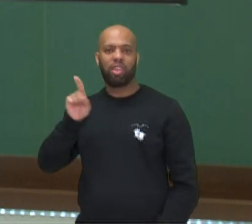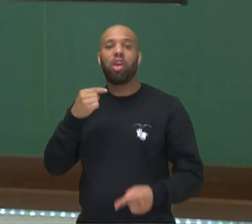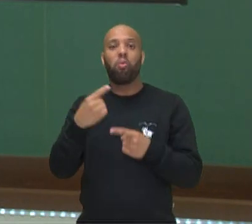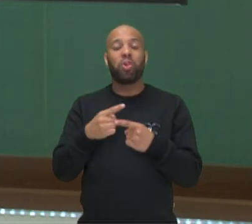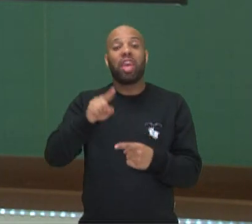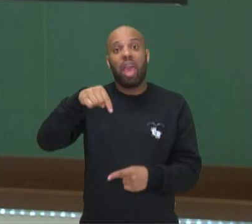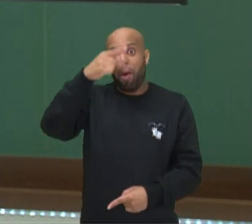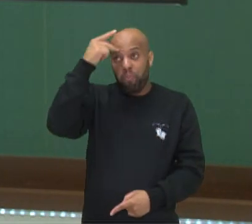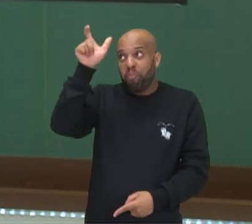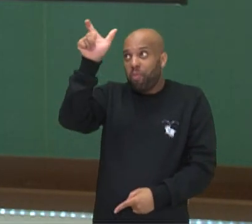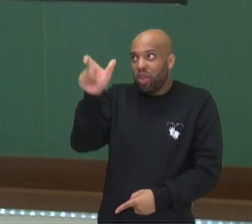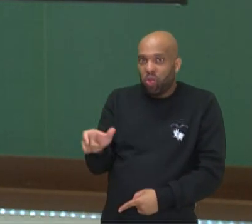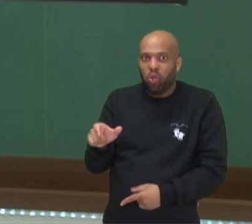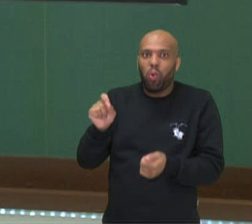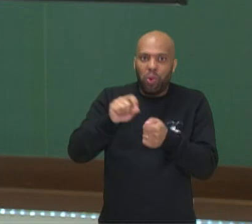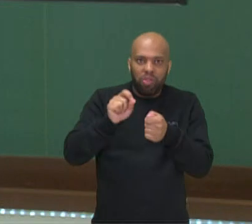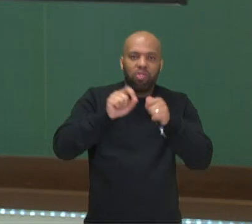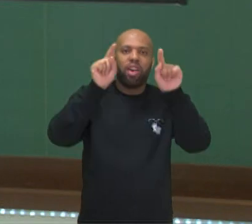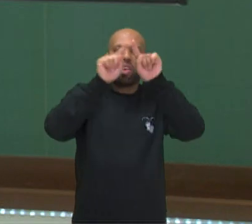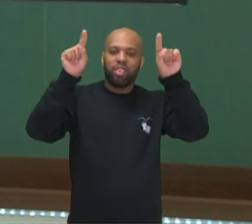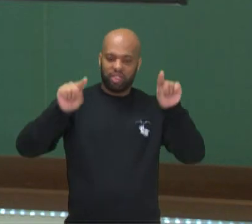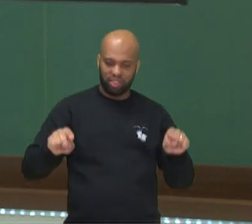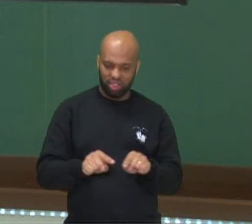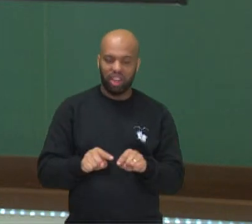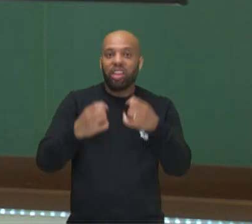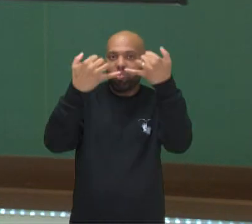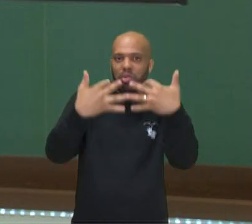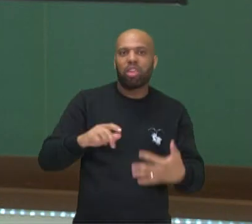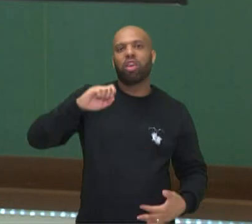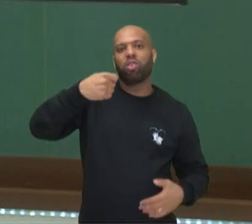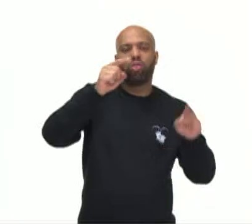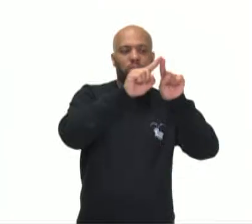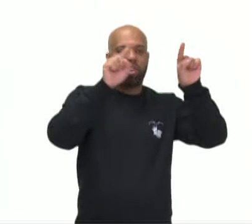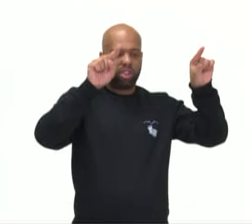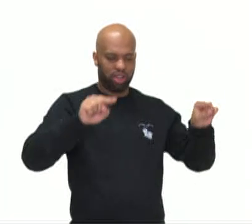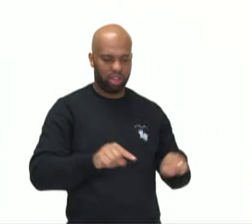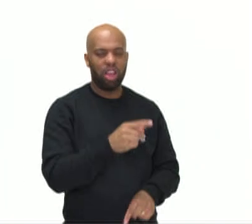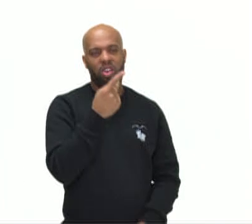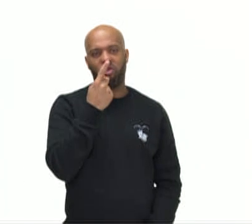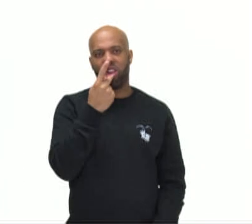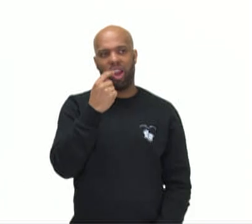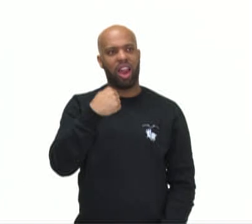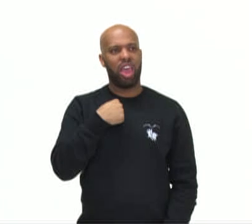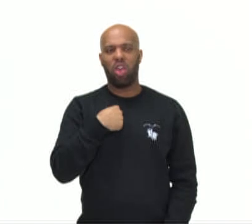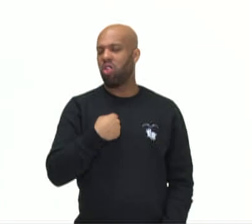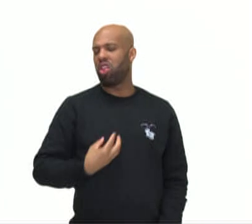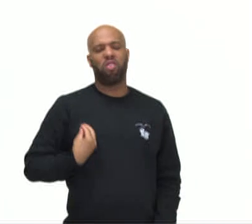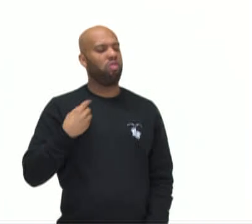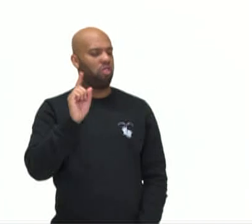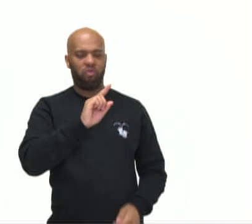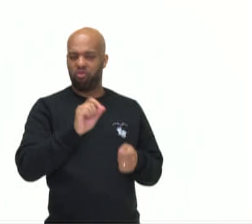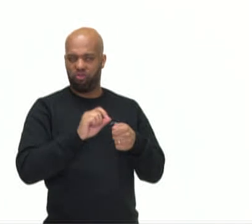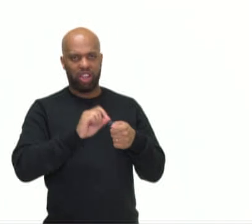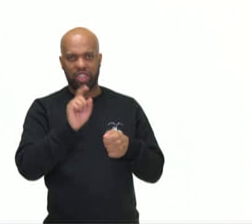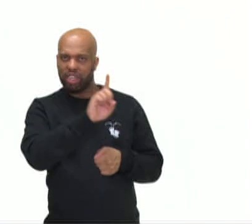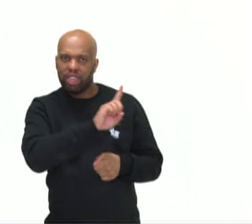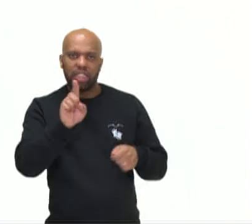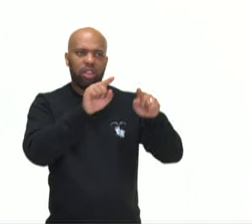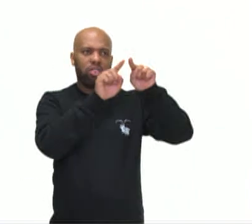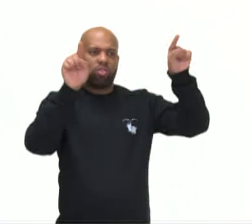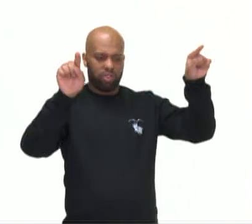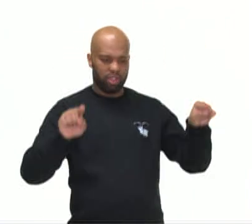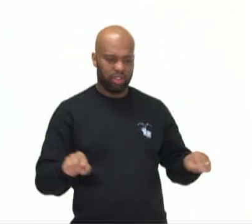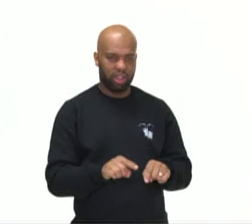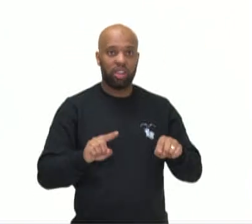chargista comentando sobre a charge, né, e dizendo que ele não vai estar fazendo a charge quando